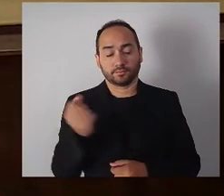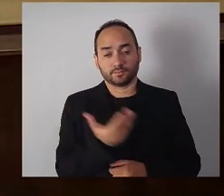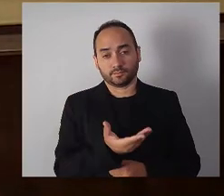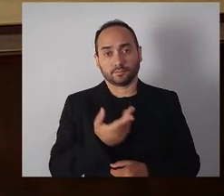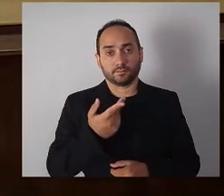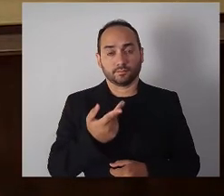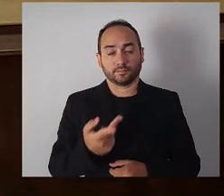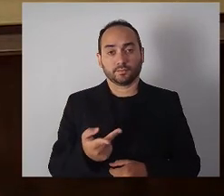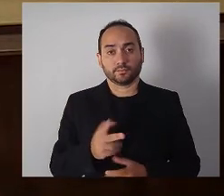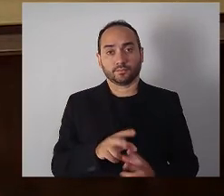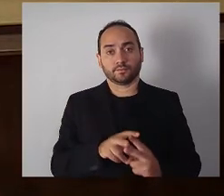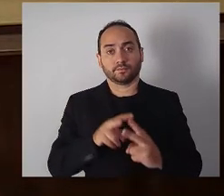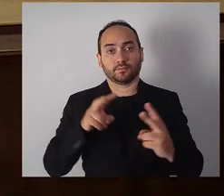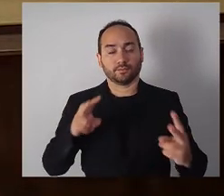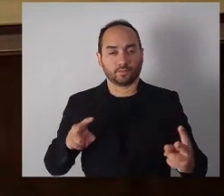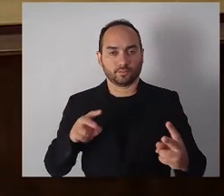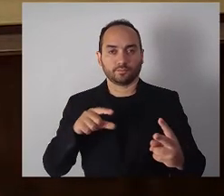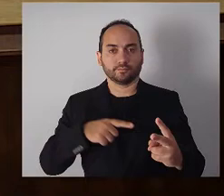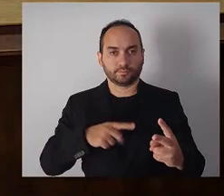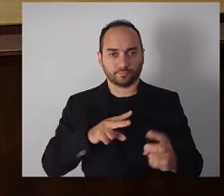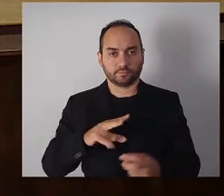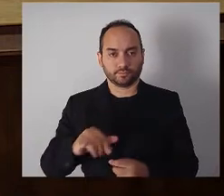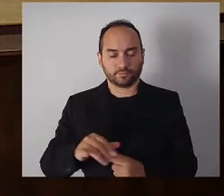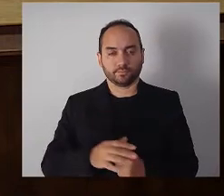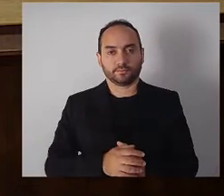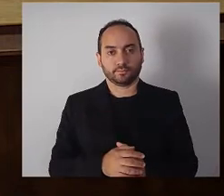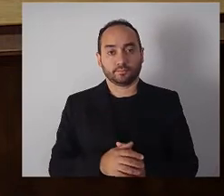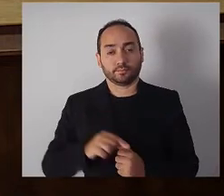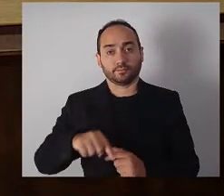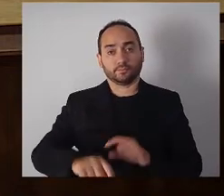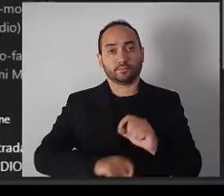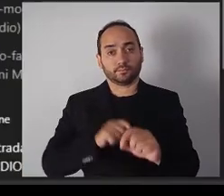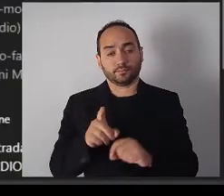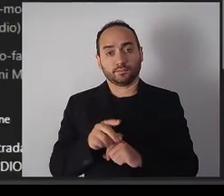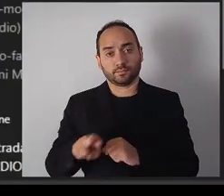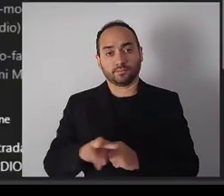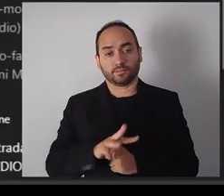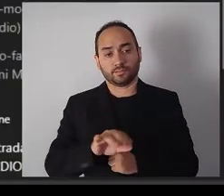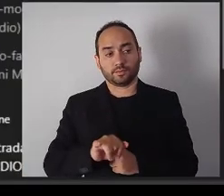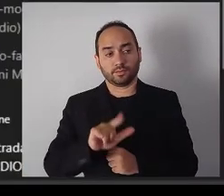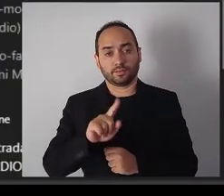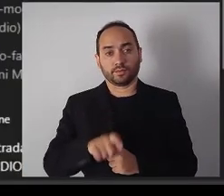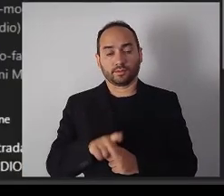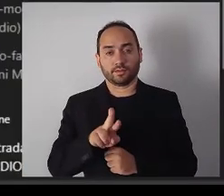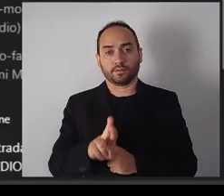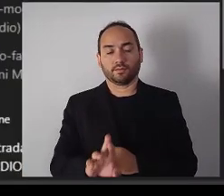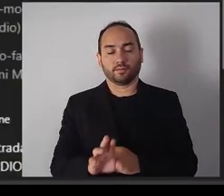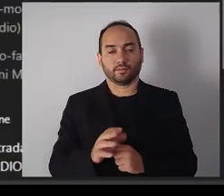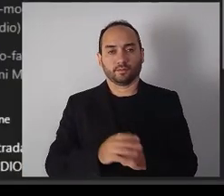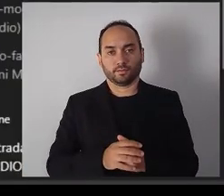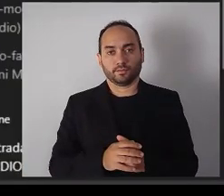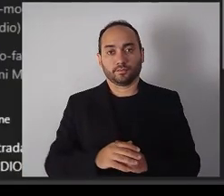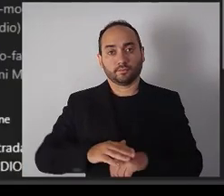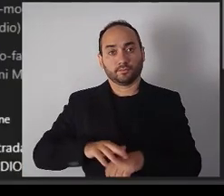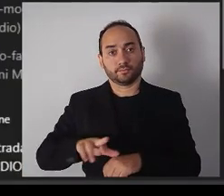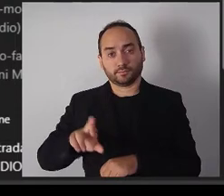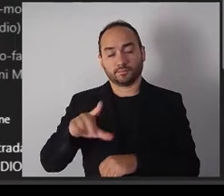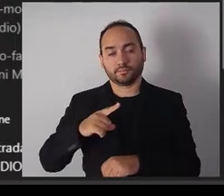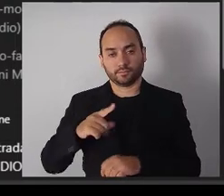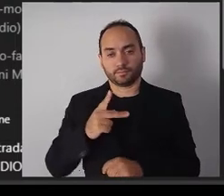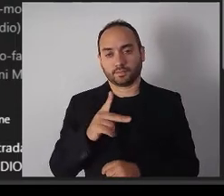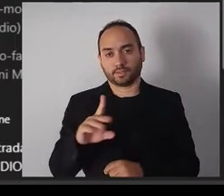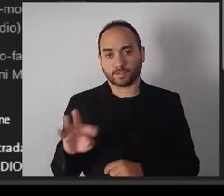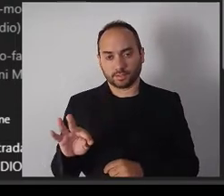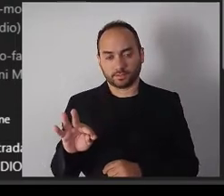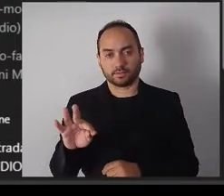forma virtual, que, no caso aí, é o doutor Wilker Macedo Lima. Pela parte requerida, que é o PT, o